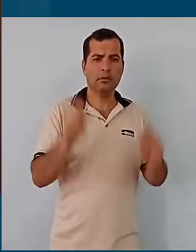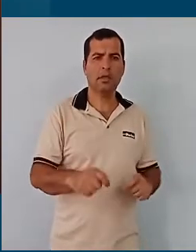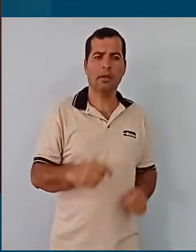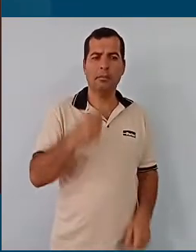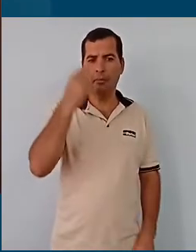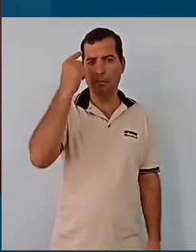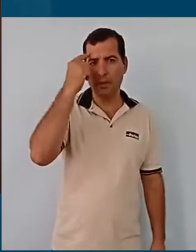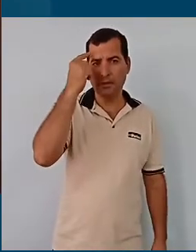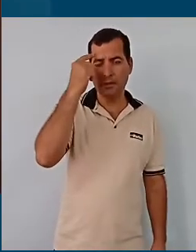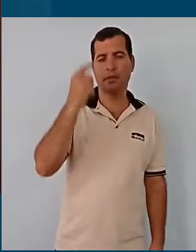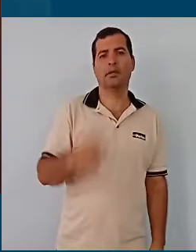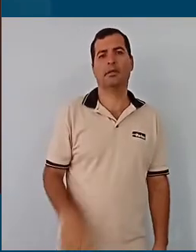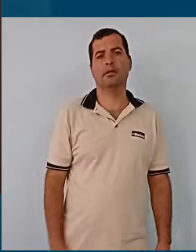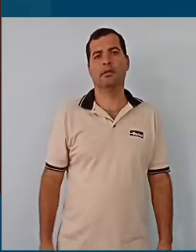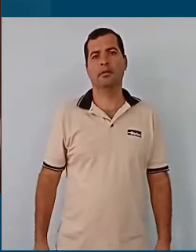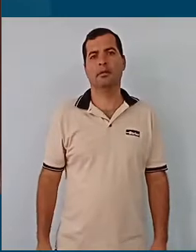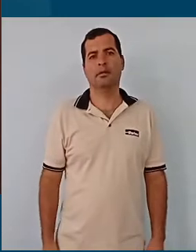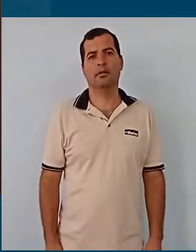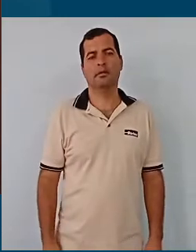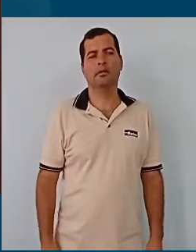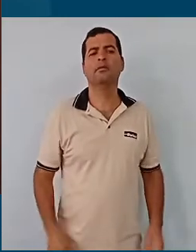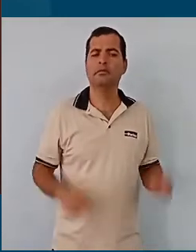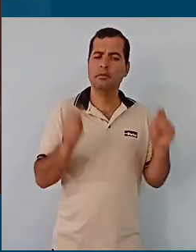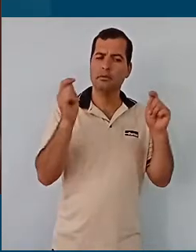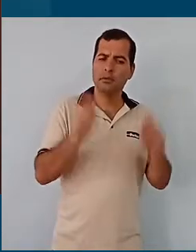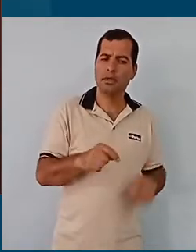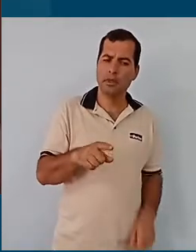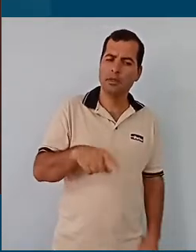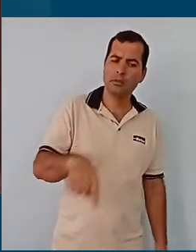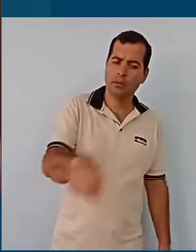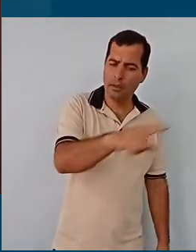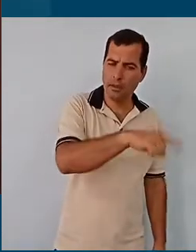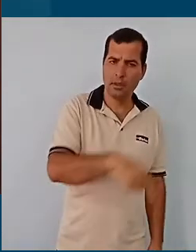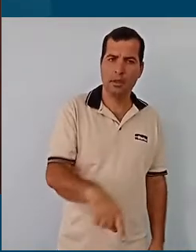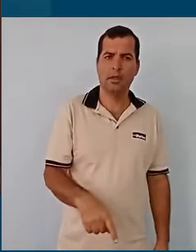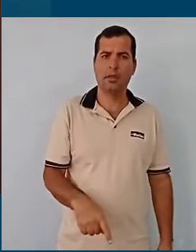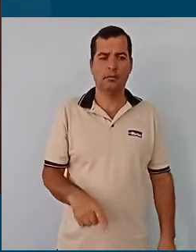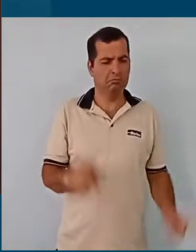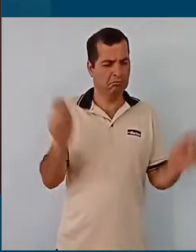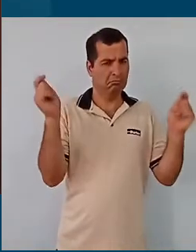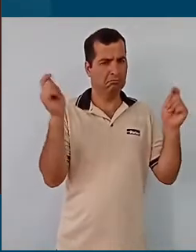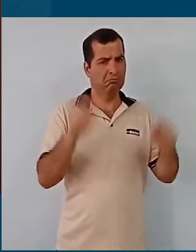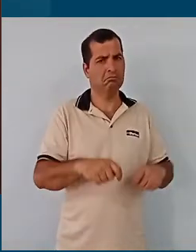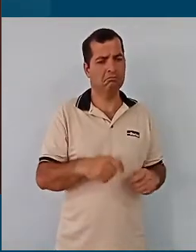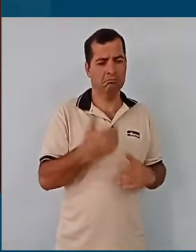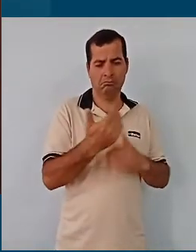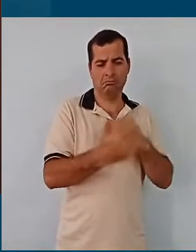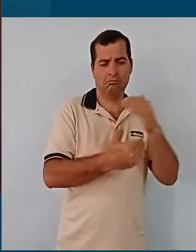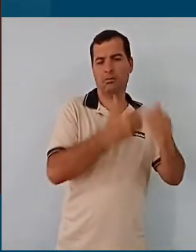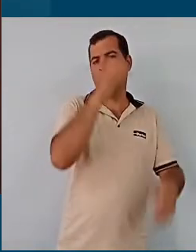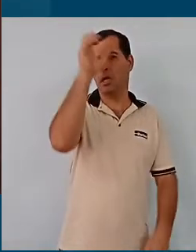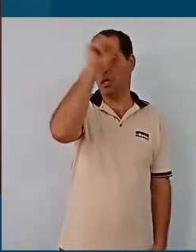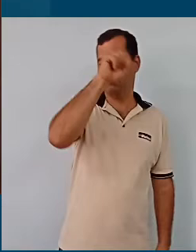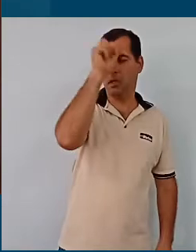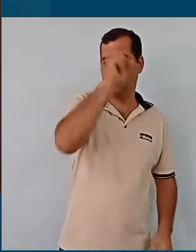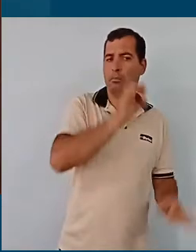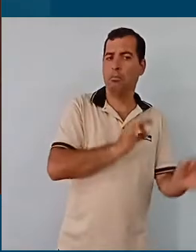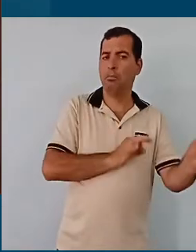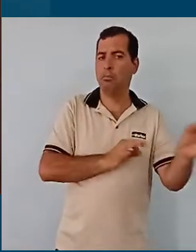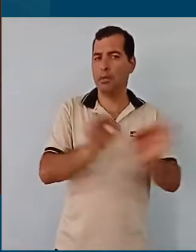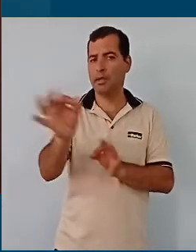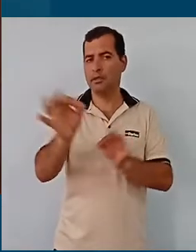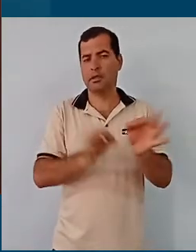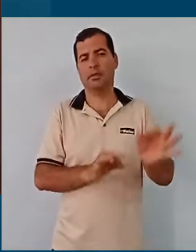pensar, que a gente não iniba a sua capacidade e a sua possibilidade de aprender a planejar,